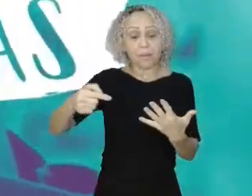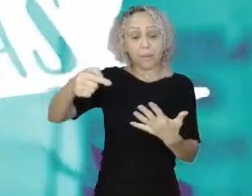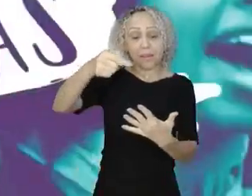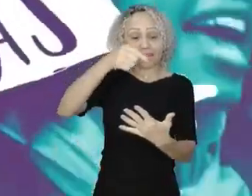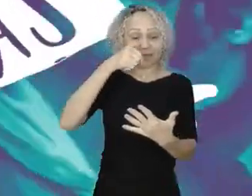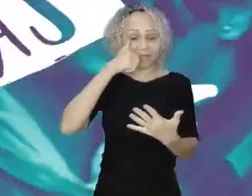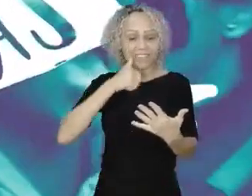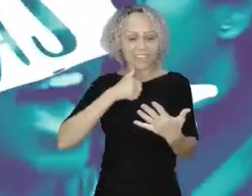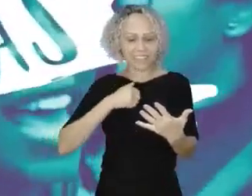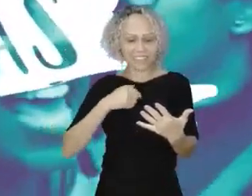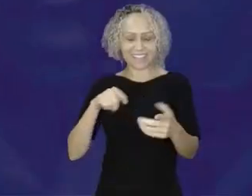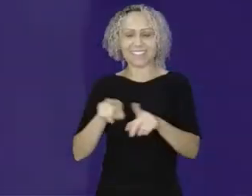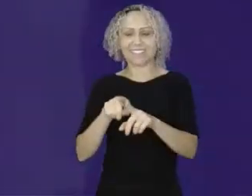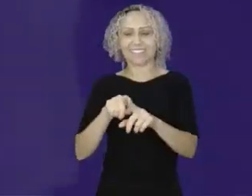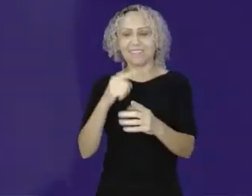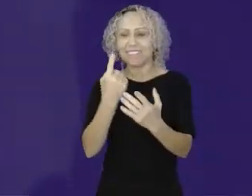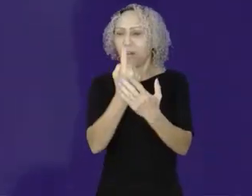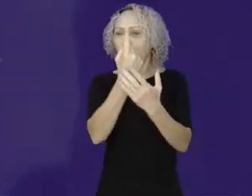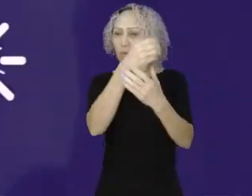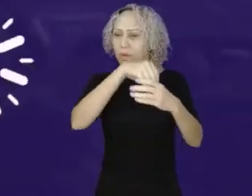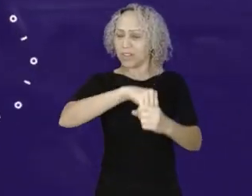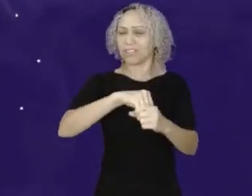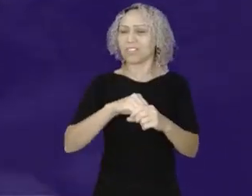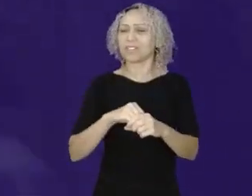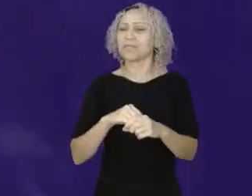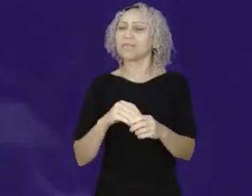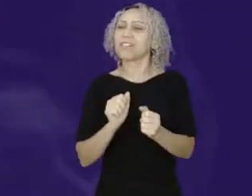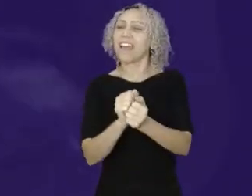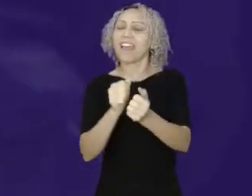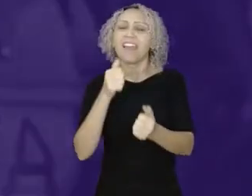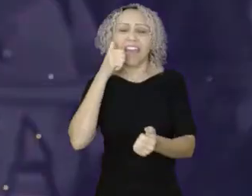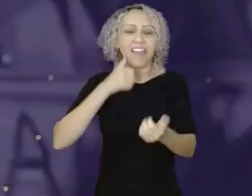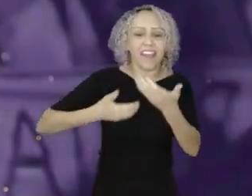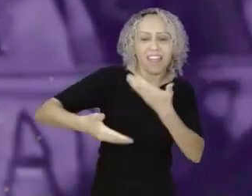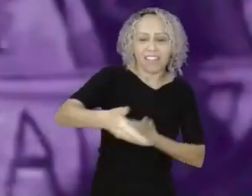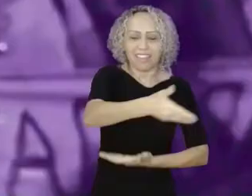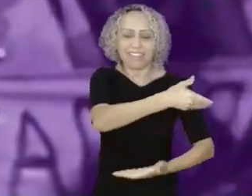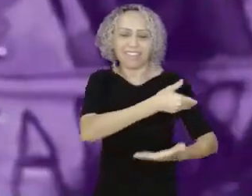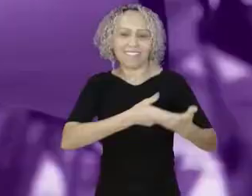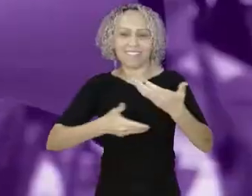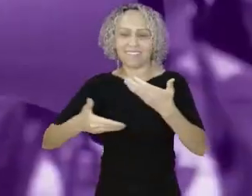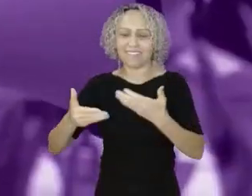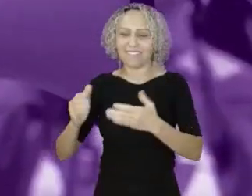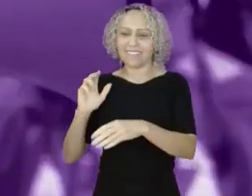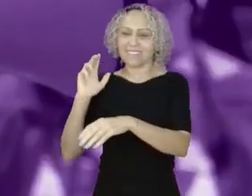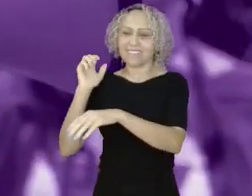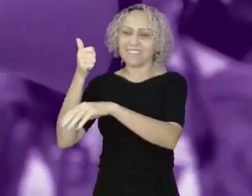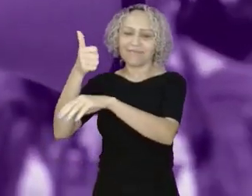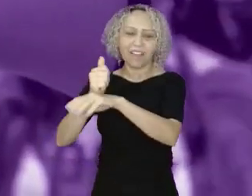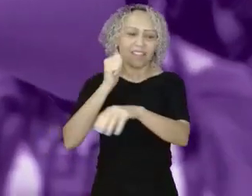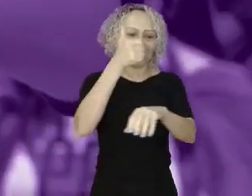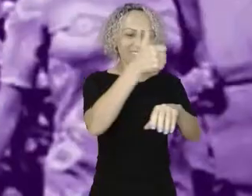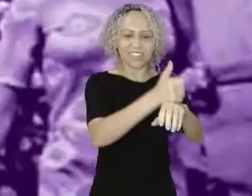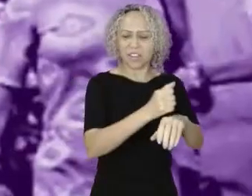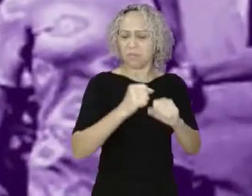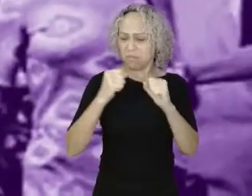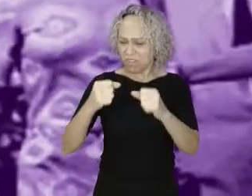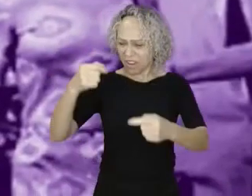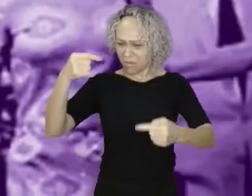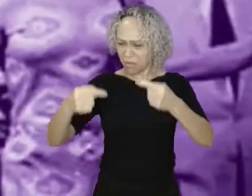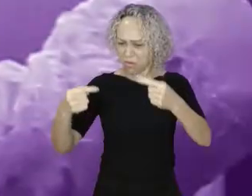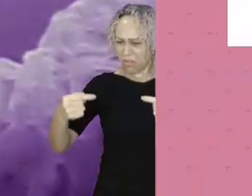Eu sou uma delas, são elas por elas, ocupando os espaços